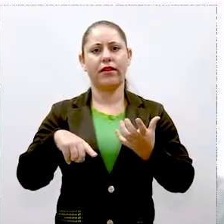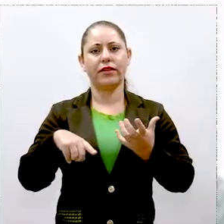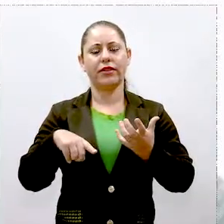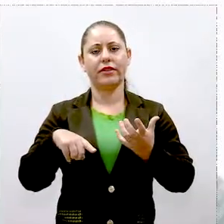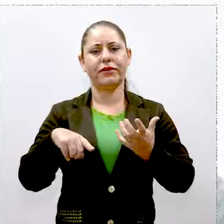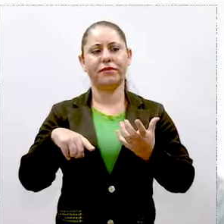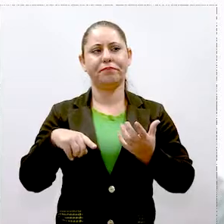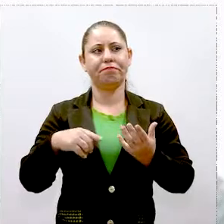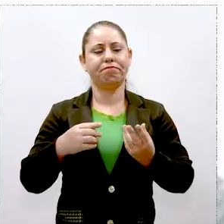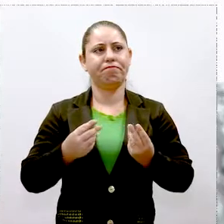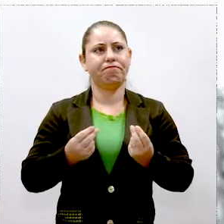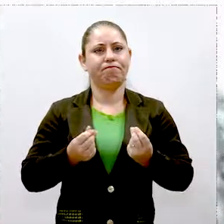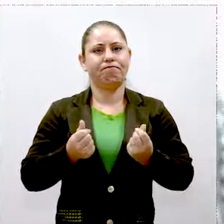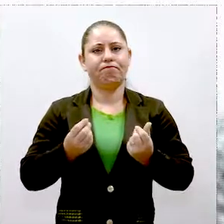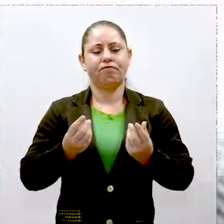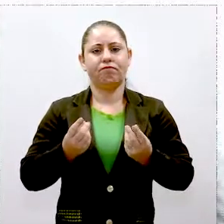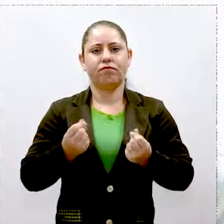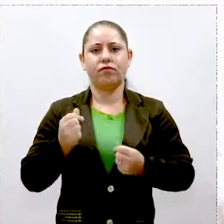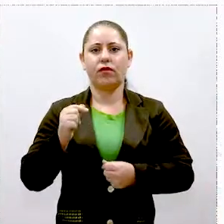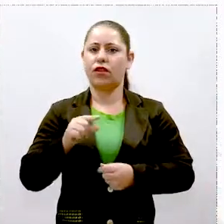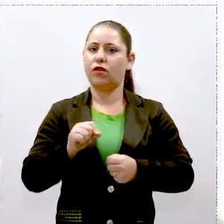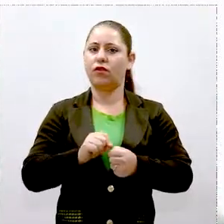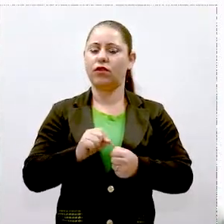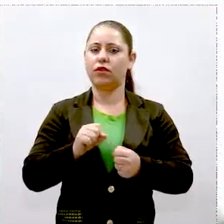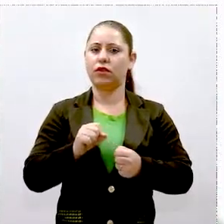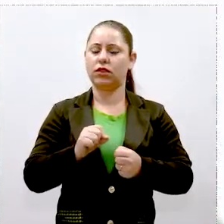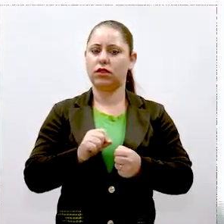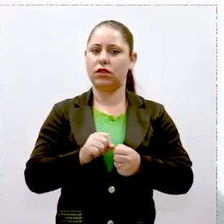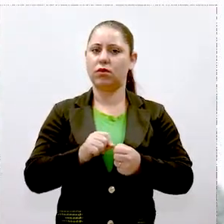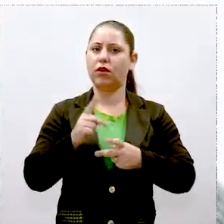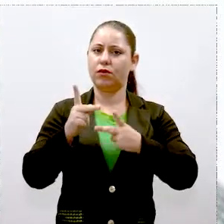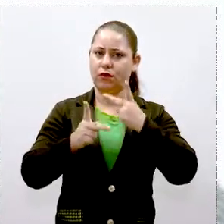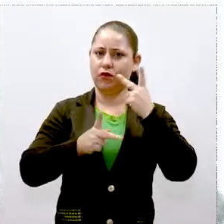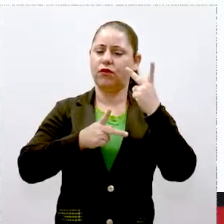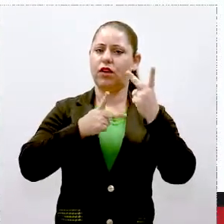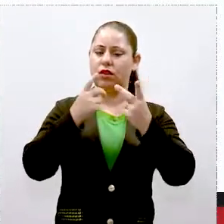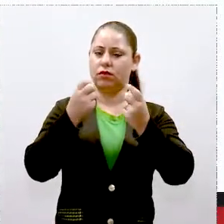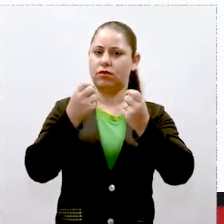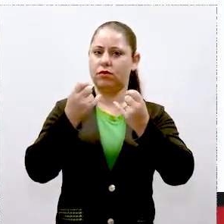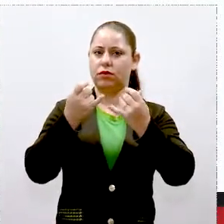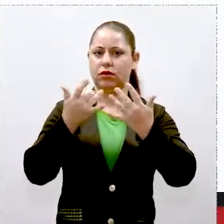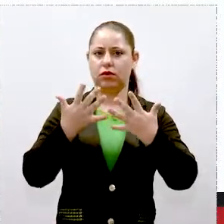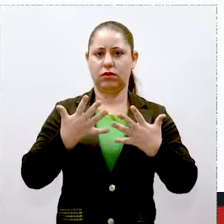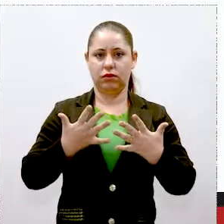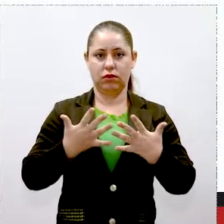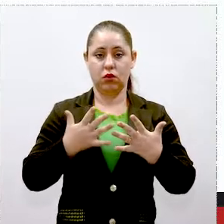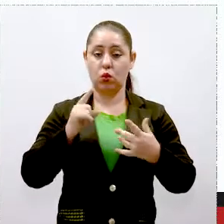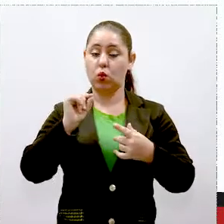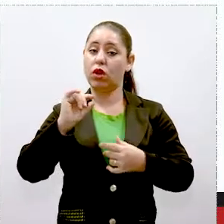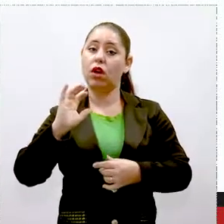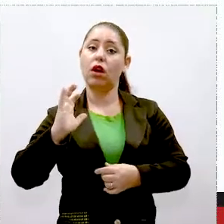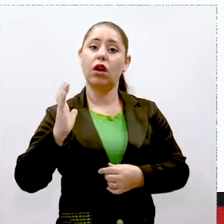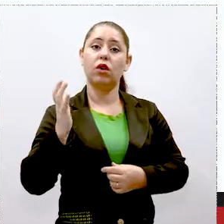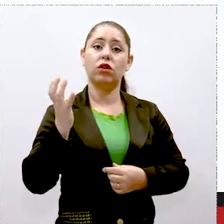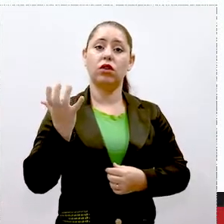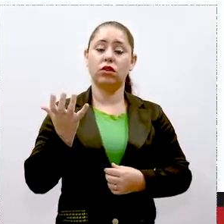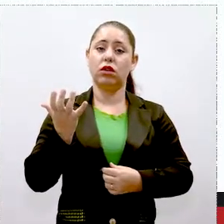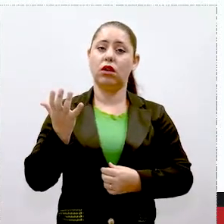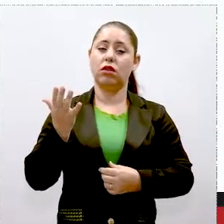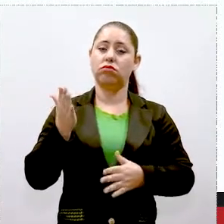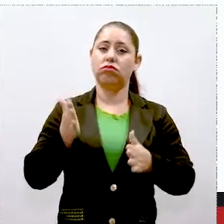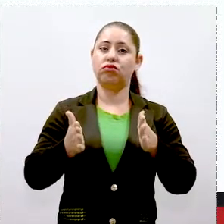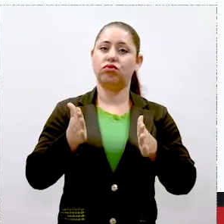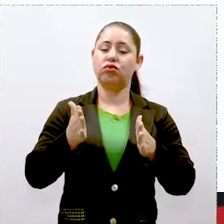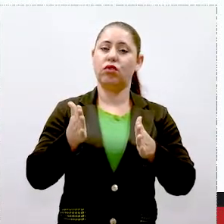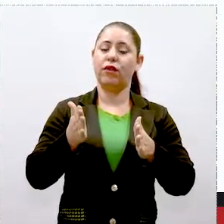de aqui fazer uma colocação sobre o que aconteceu aí durante o feriado